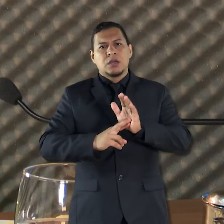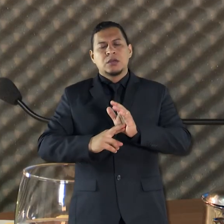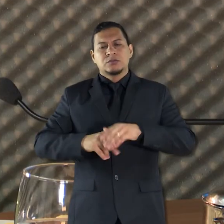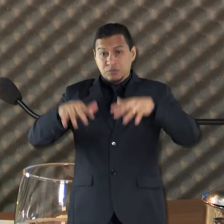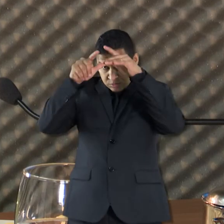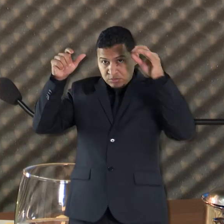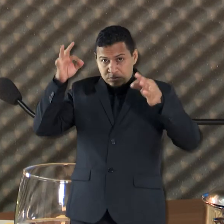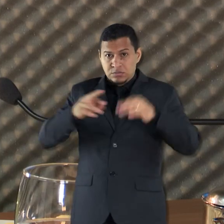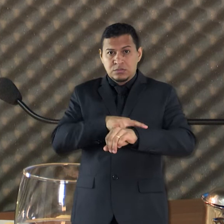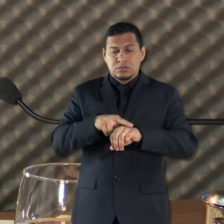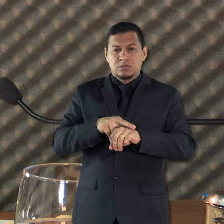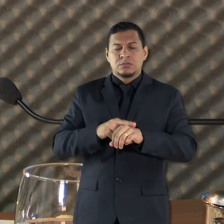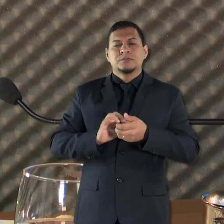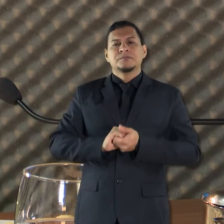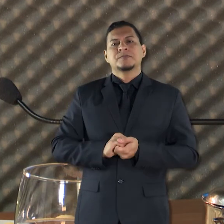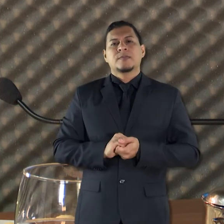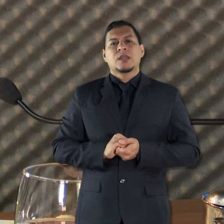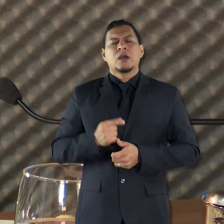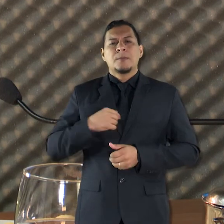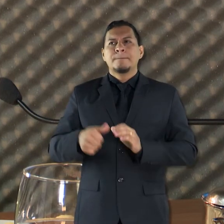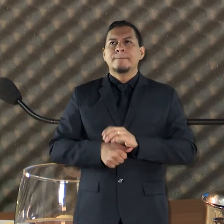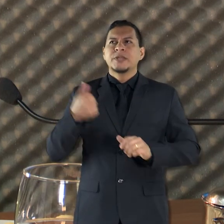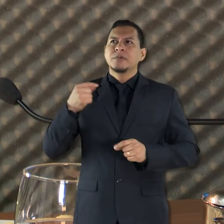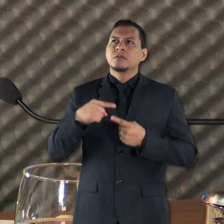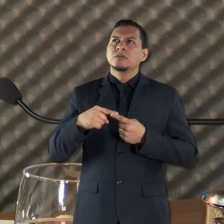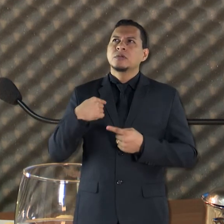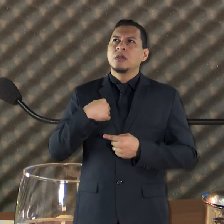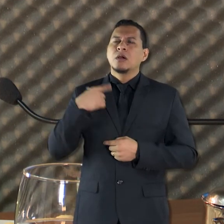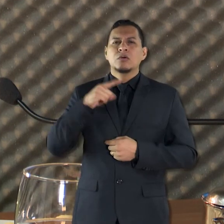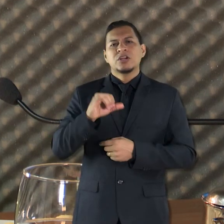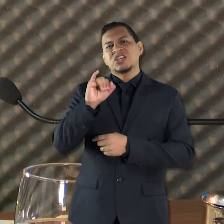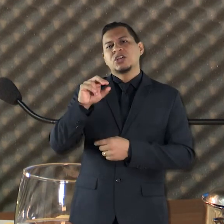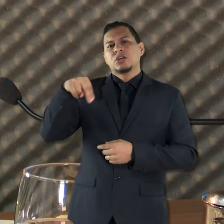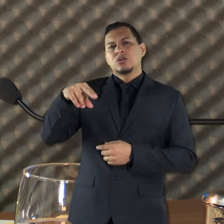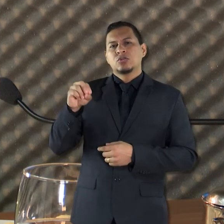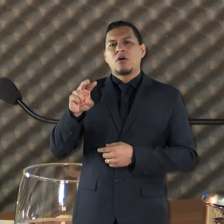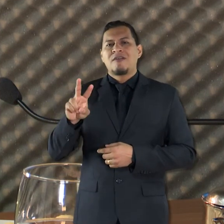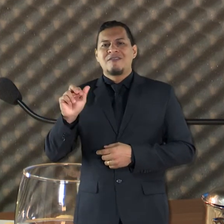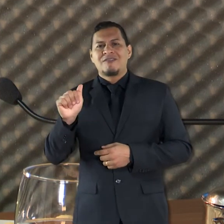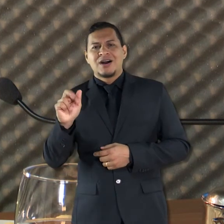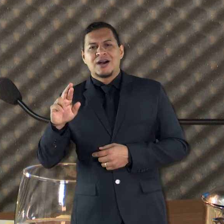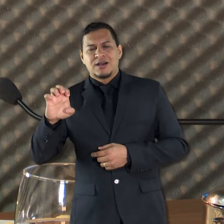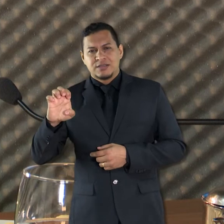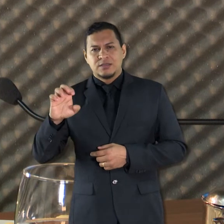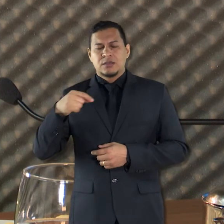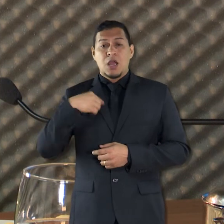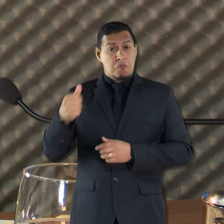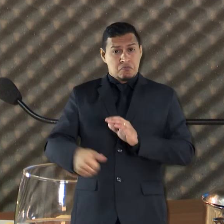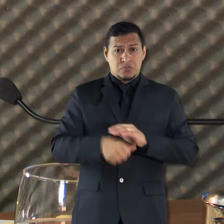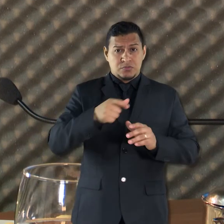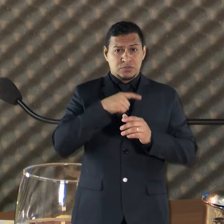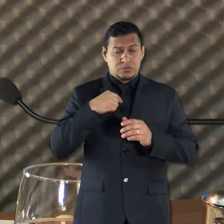tribunal, porque eu acho que o que a gente faz aqui não é individual, é do tribunal, né? Então, o primeiro que nós levamos foi Inovare, que é a maior premiação da justiça brasileira.